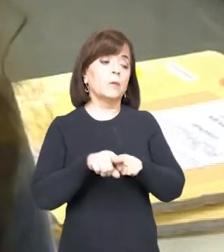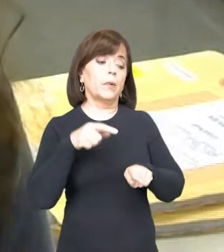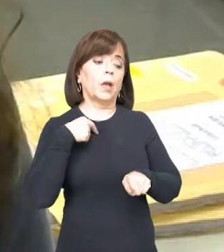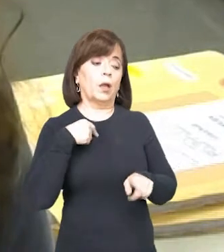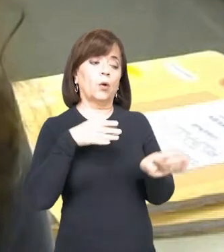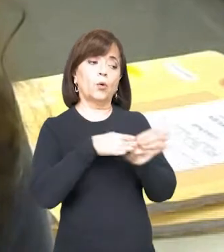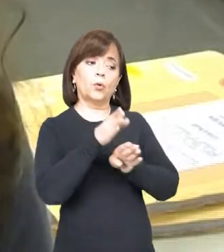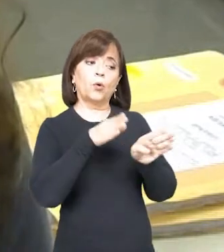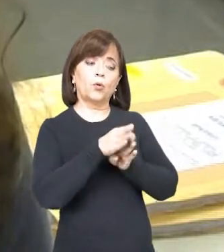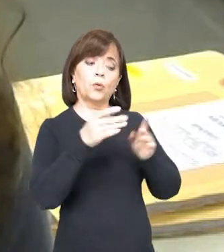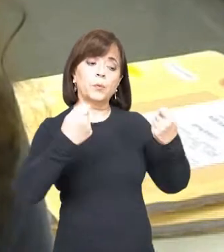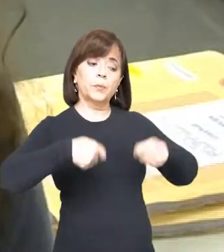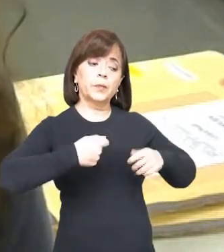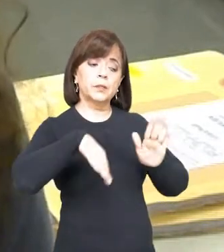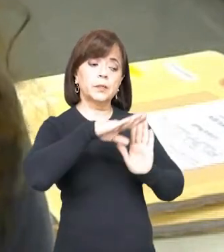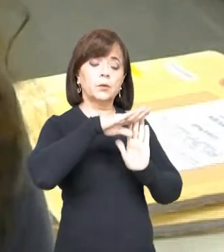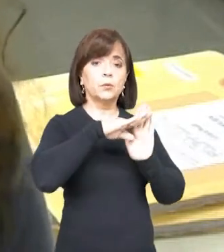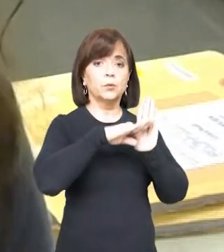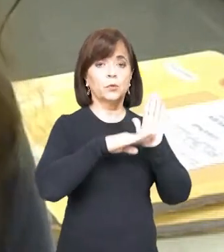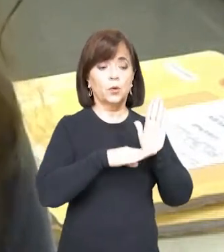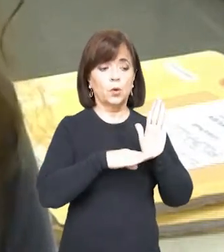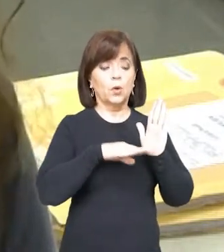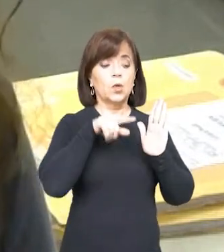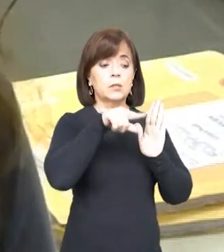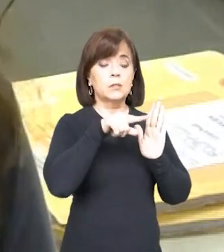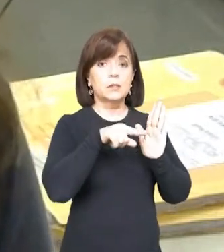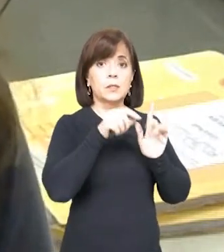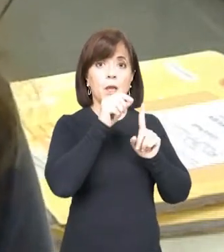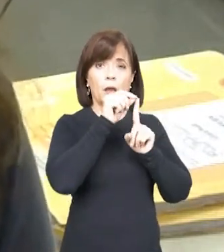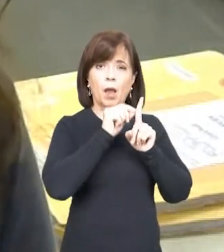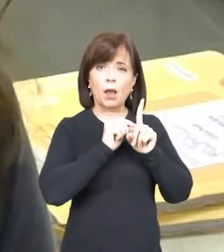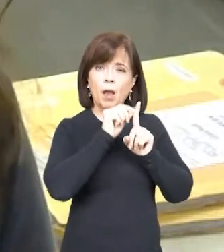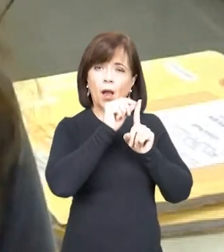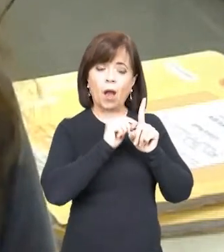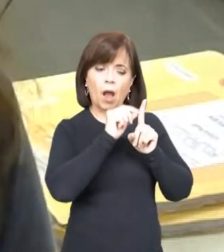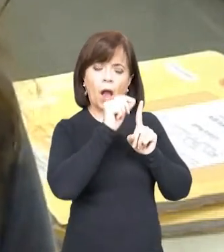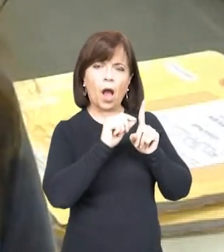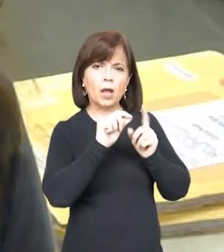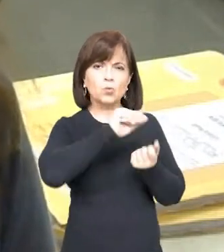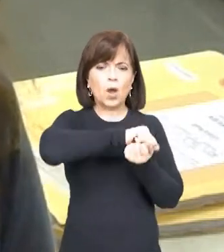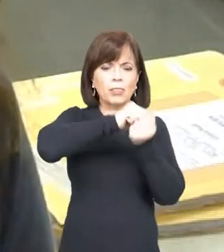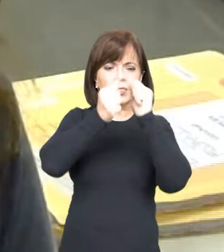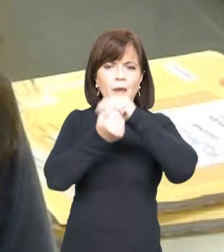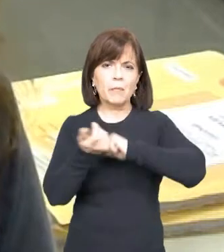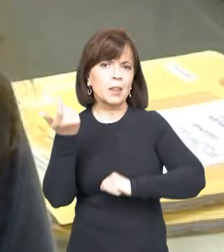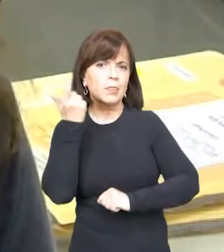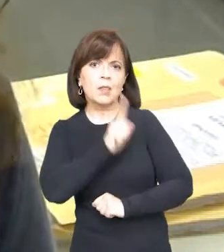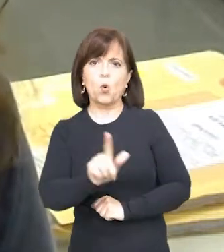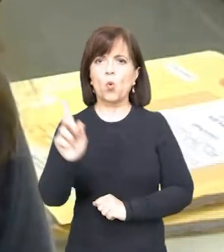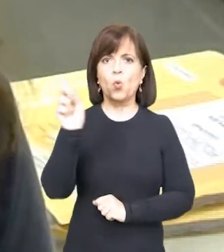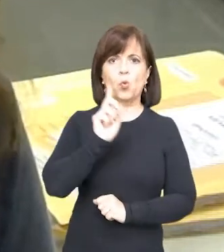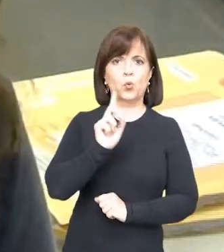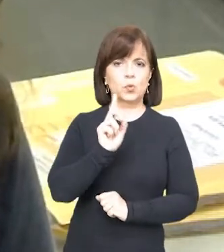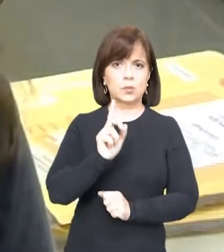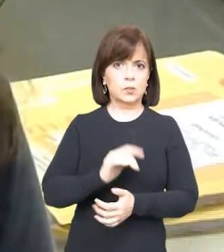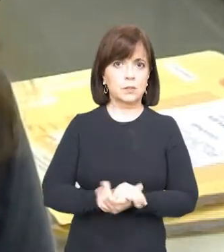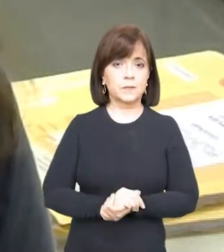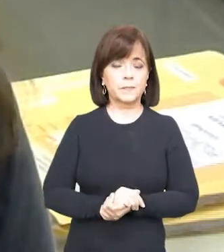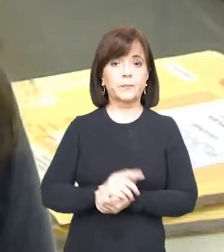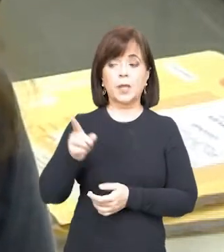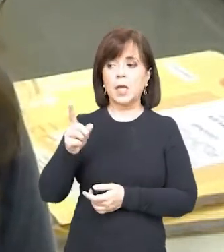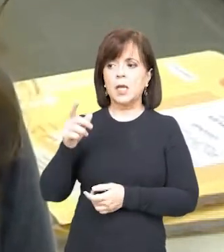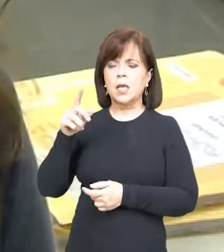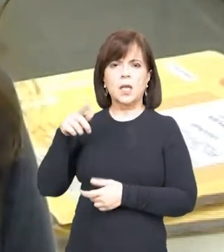plano de contingência para o caso da temperatura não se adequar, caso o servidor, o enfermeiro que esteja